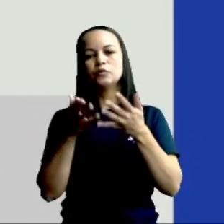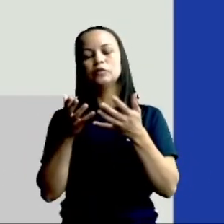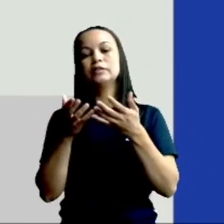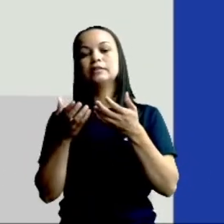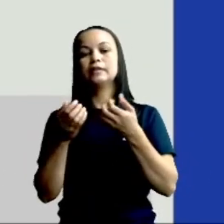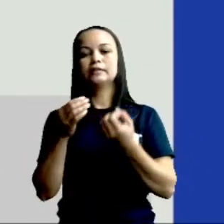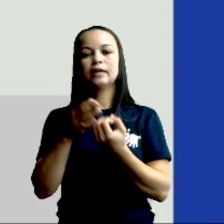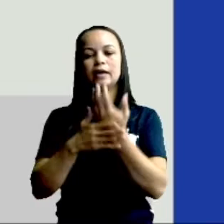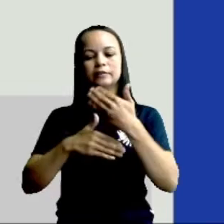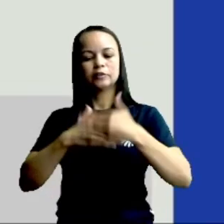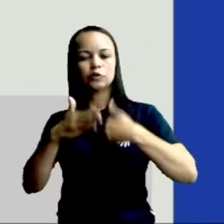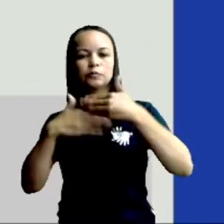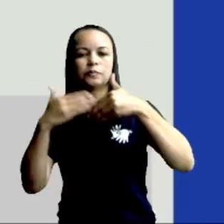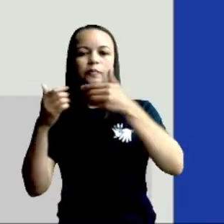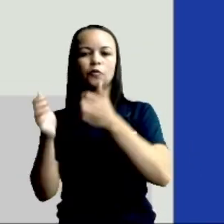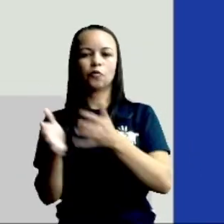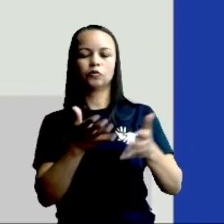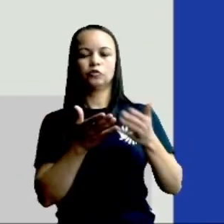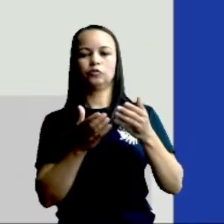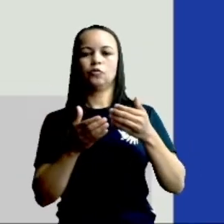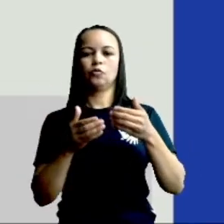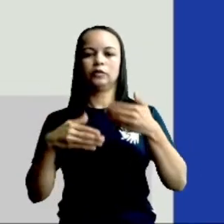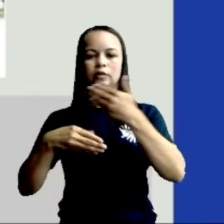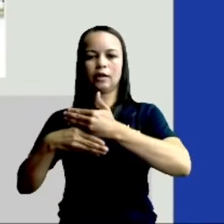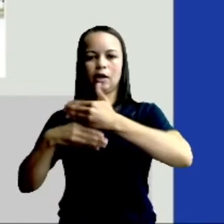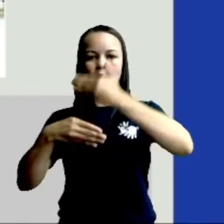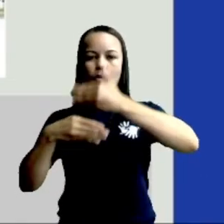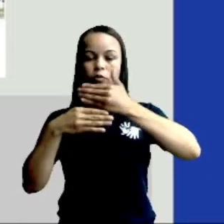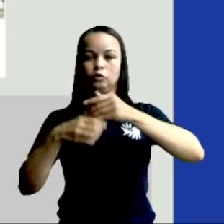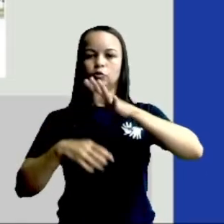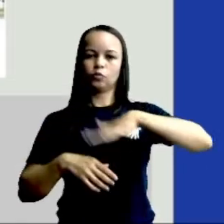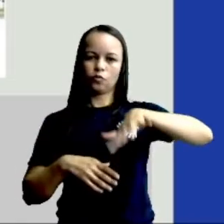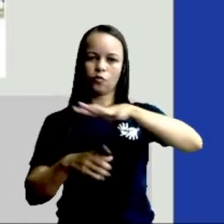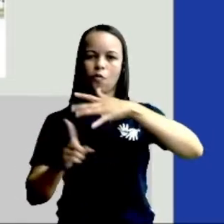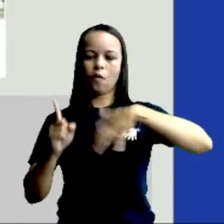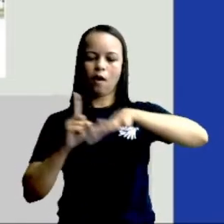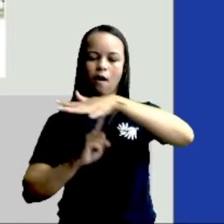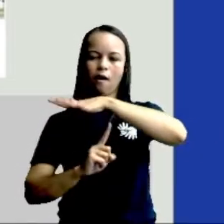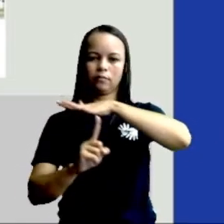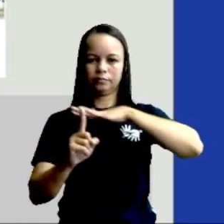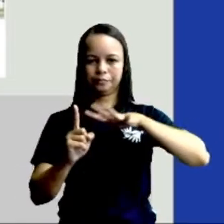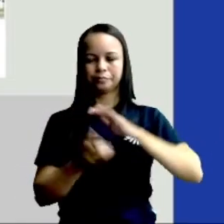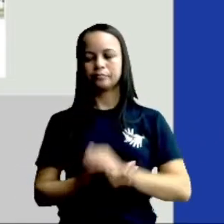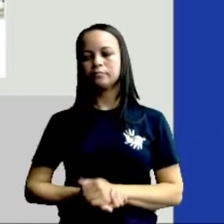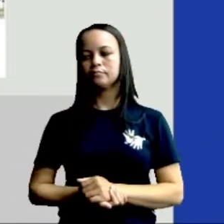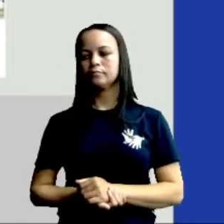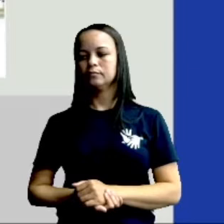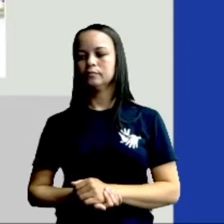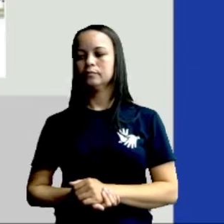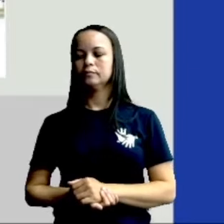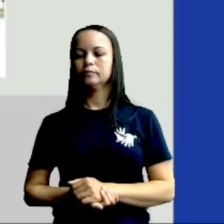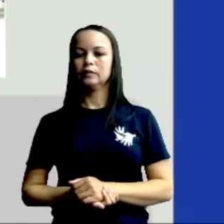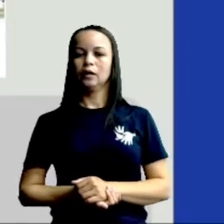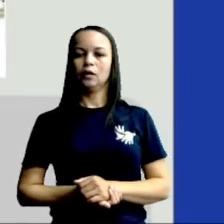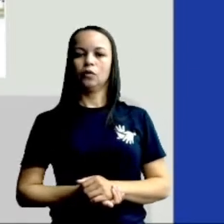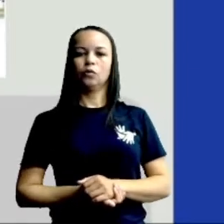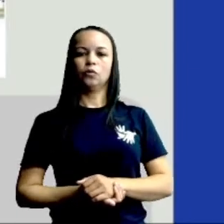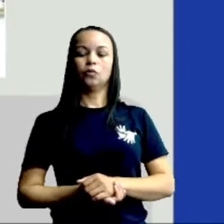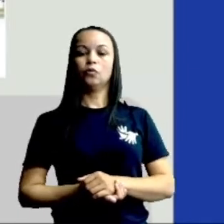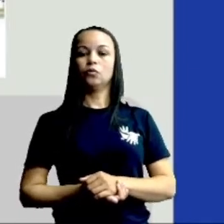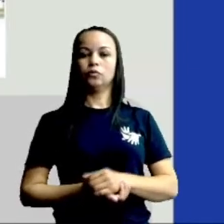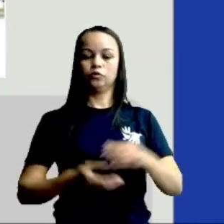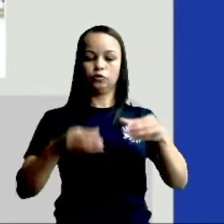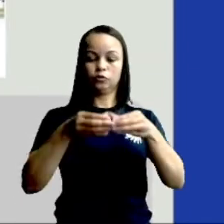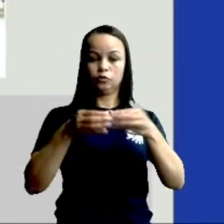os elementos construídos ali do ambiente. Os seres vivos se